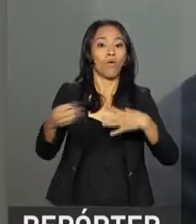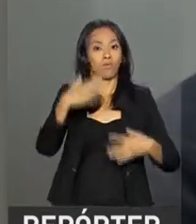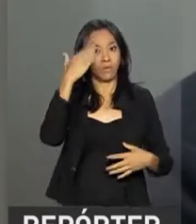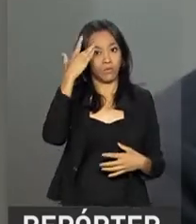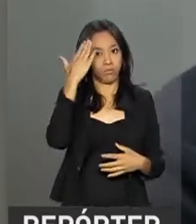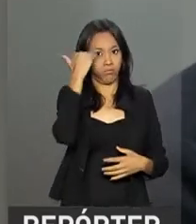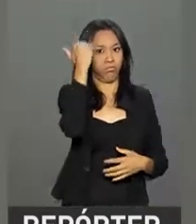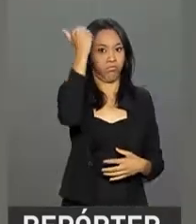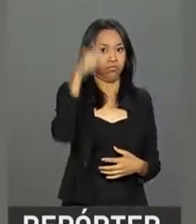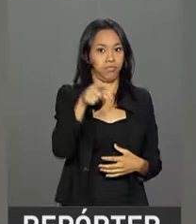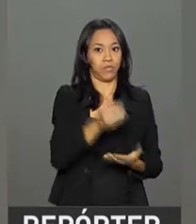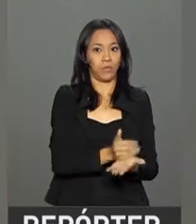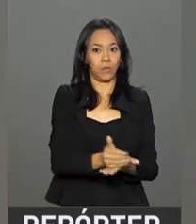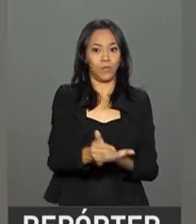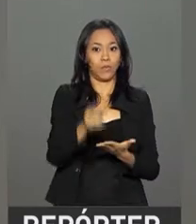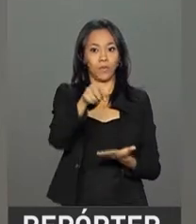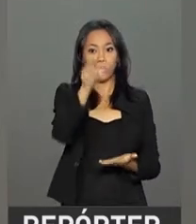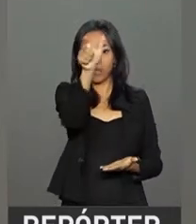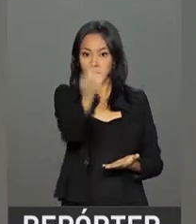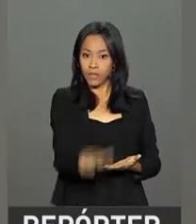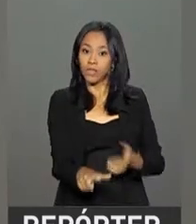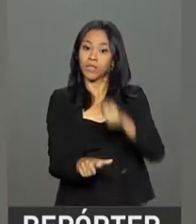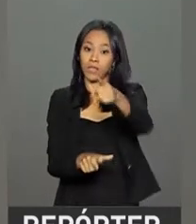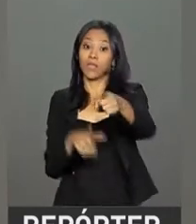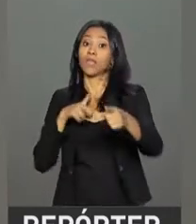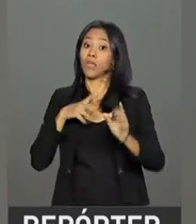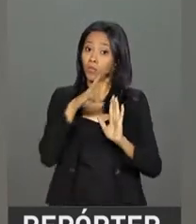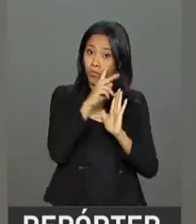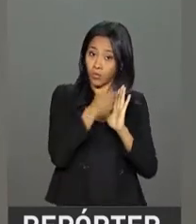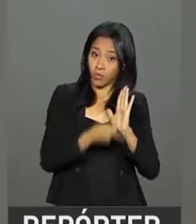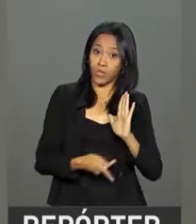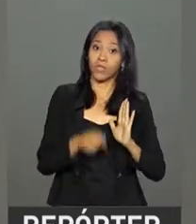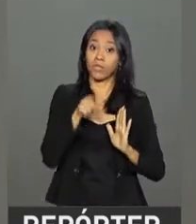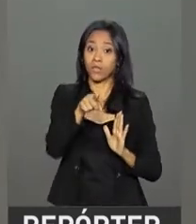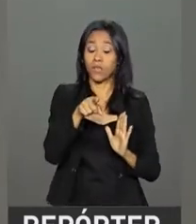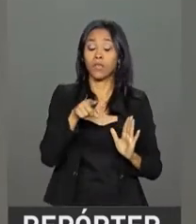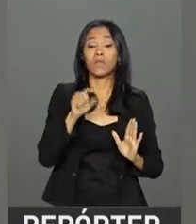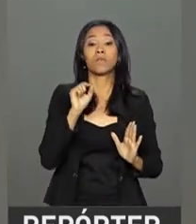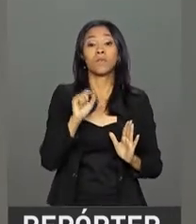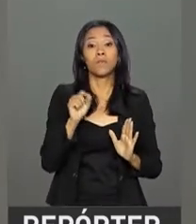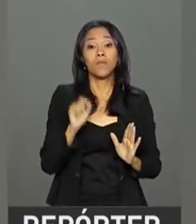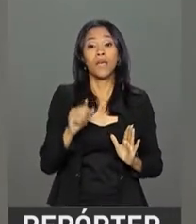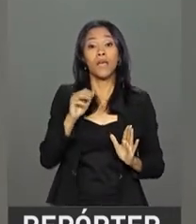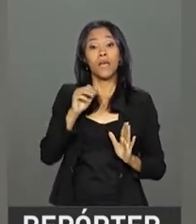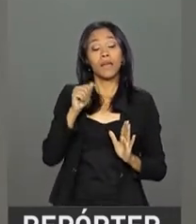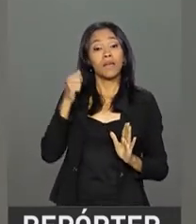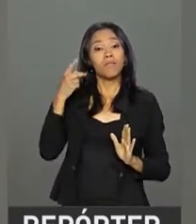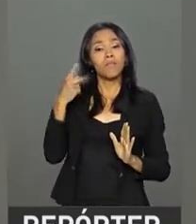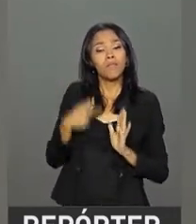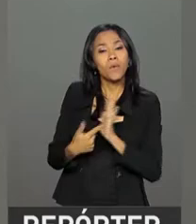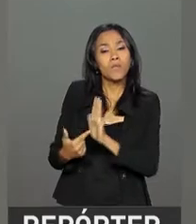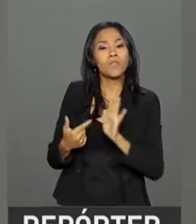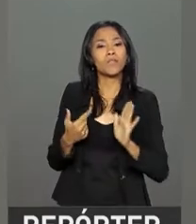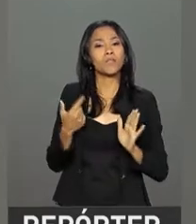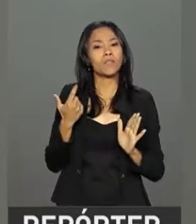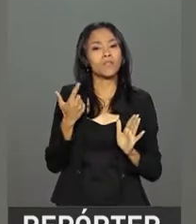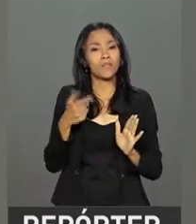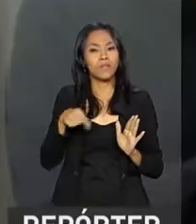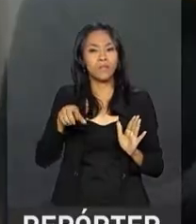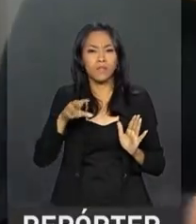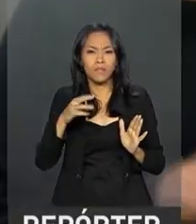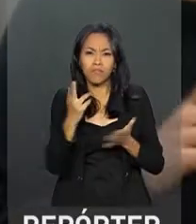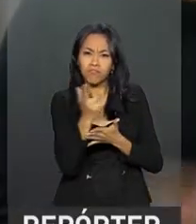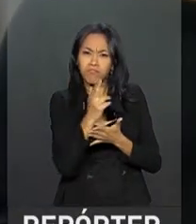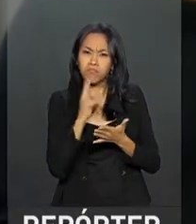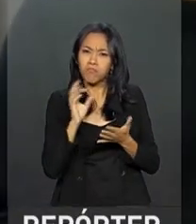brasileiras gregório soares tem um projeto na mostra chamado auto retratos estruturas equivocadas